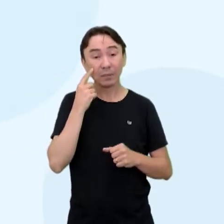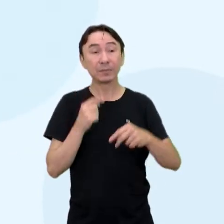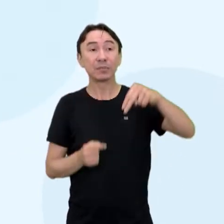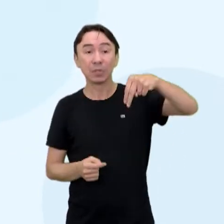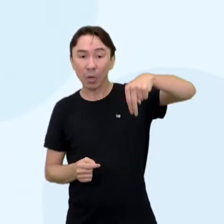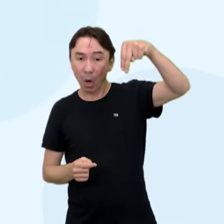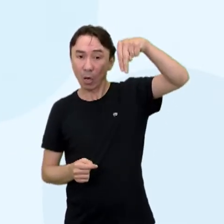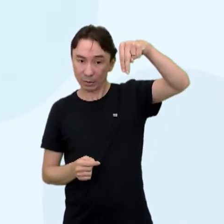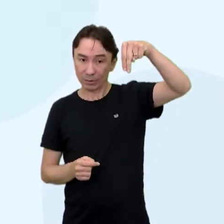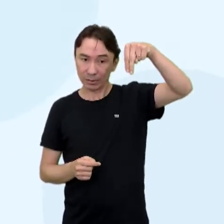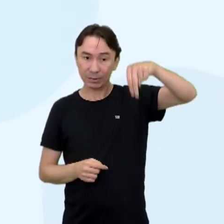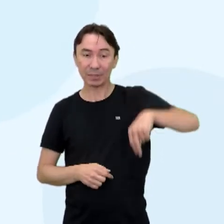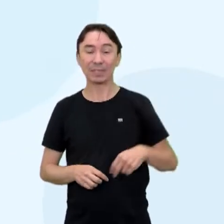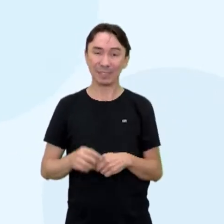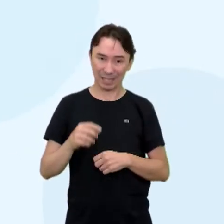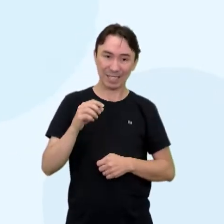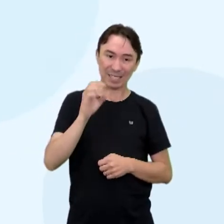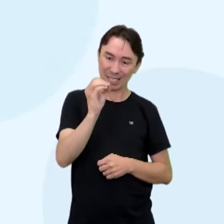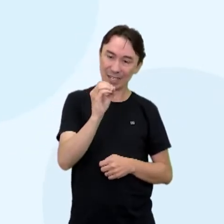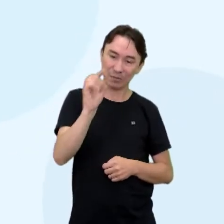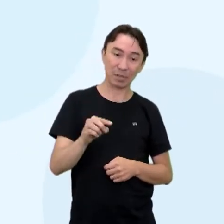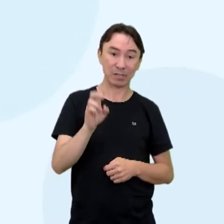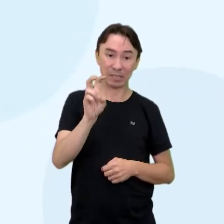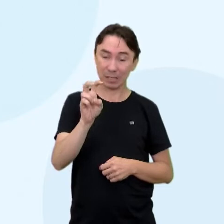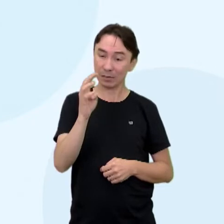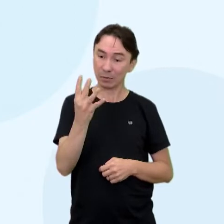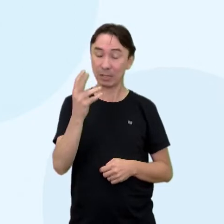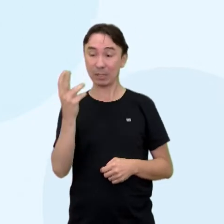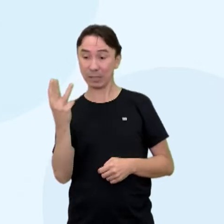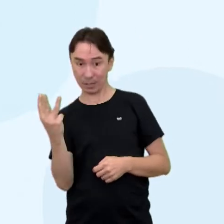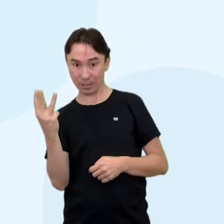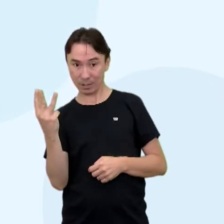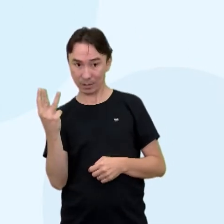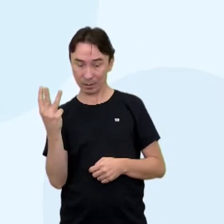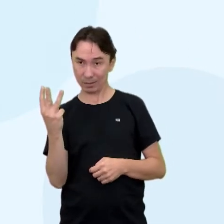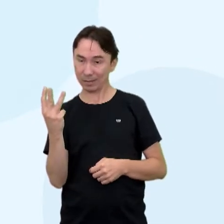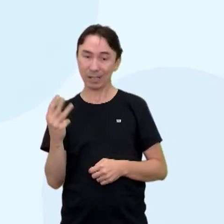de 0,543 em 2012 foi para